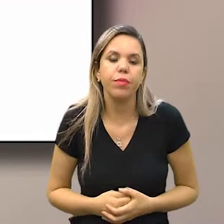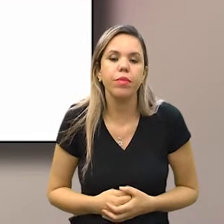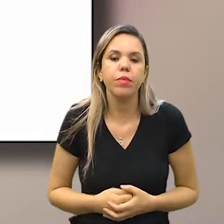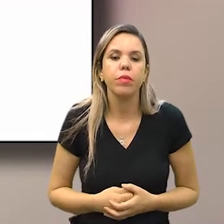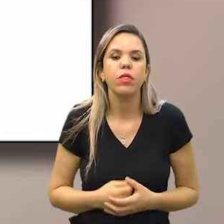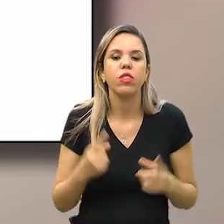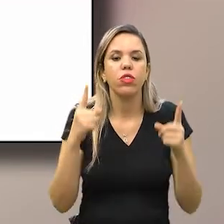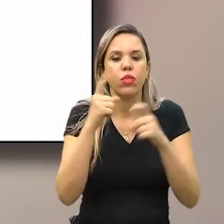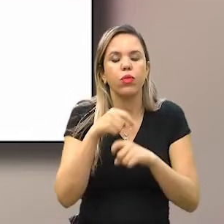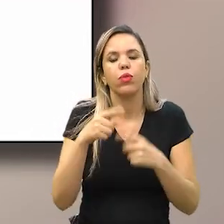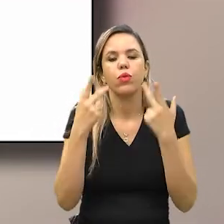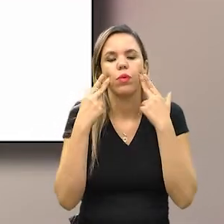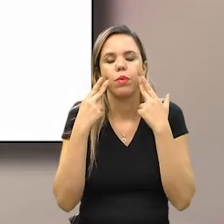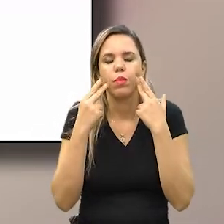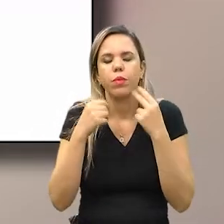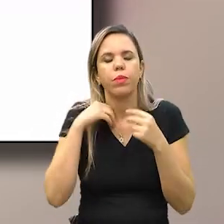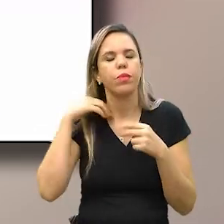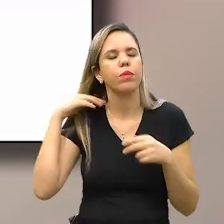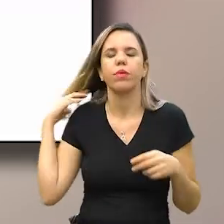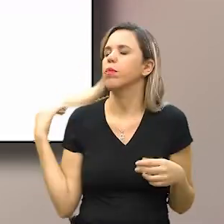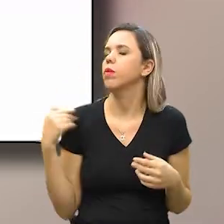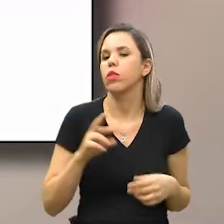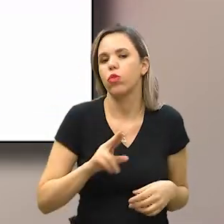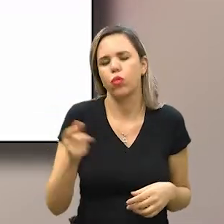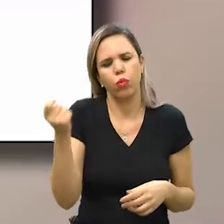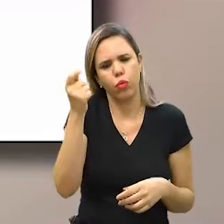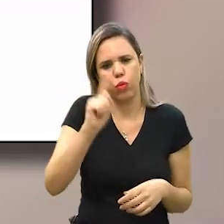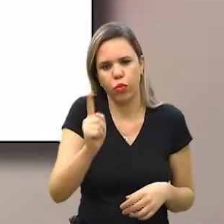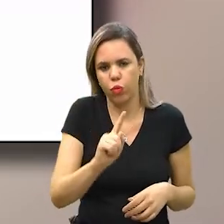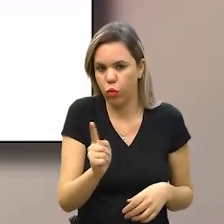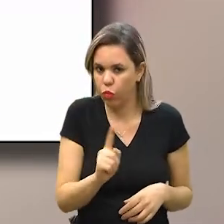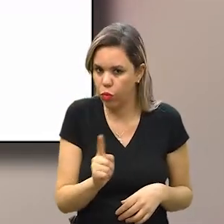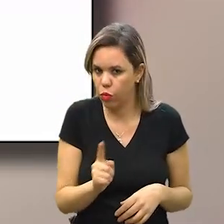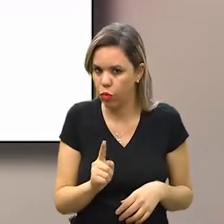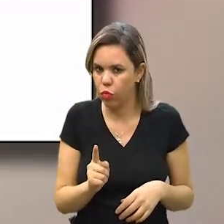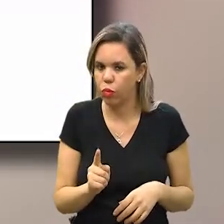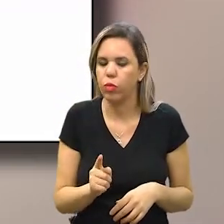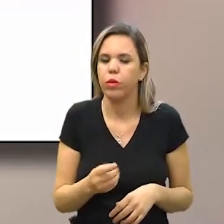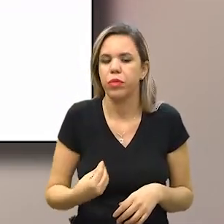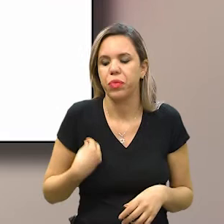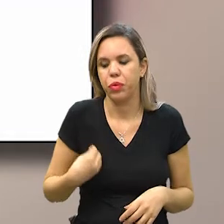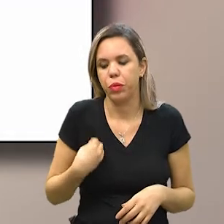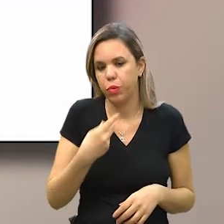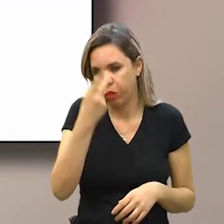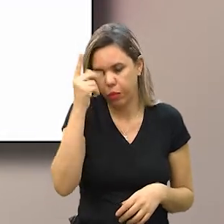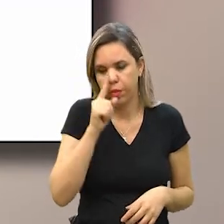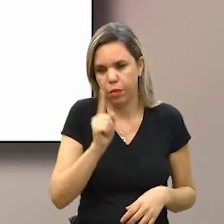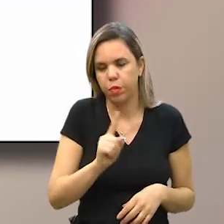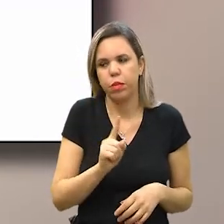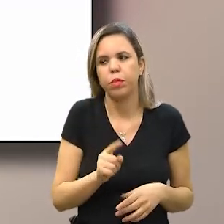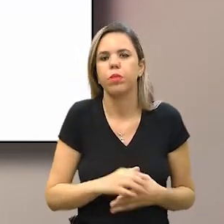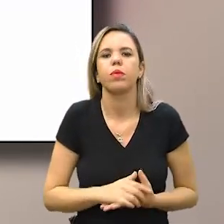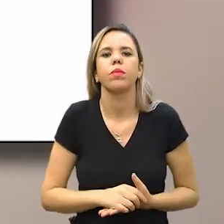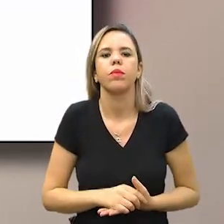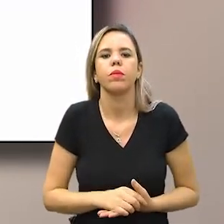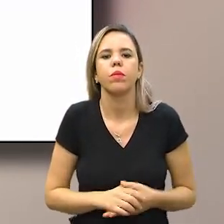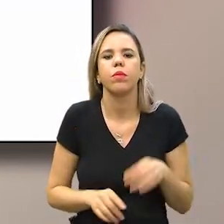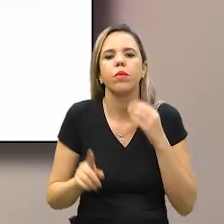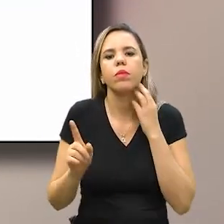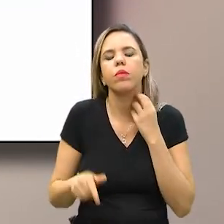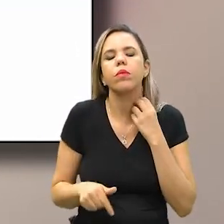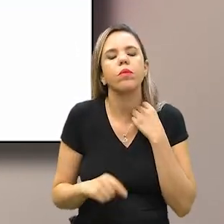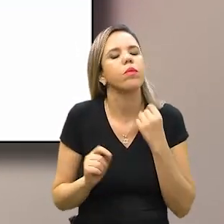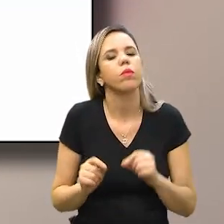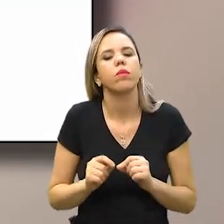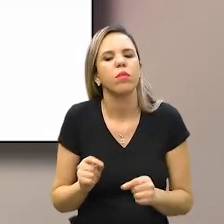E essa é a complicação mais comum. Ela não é grave do ponto de vista de colocar a vida do indivíduo em risco, mas